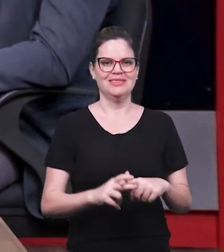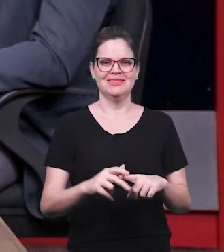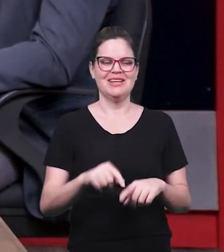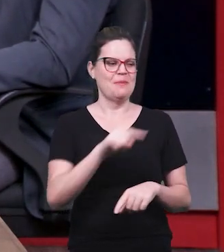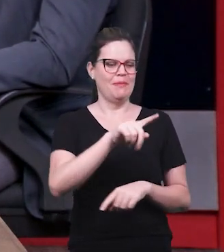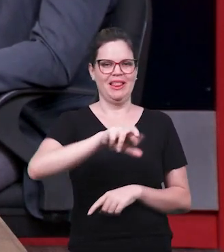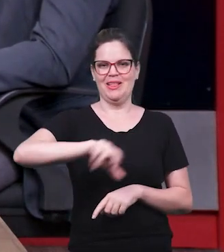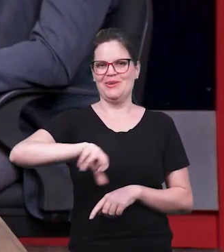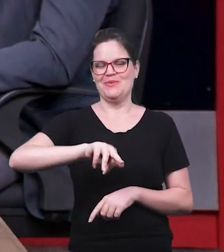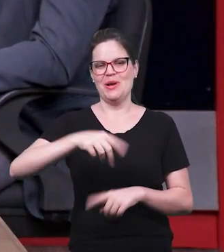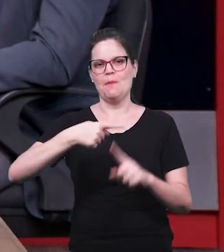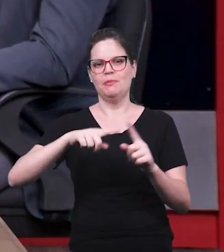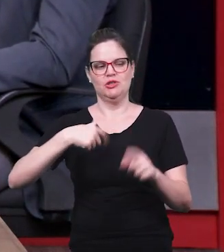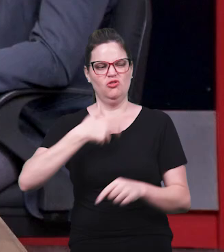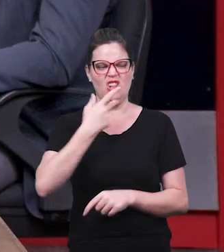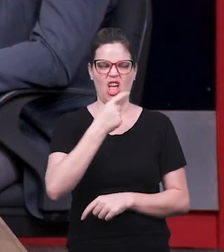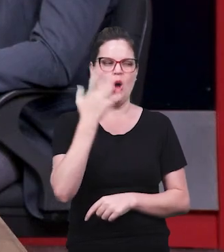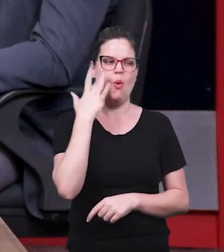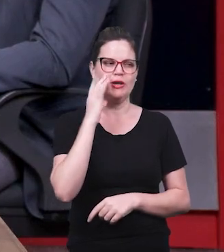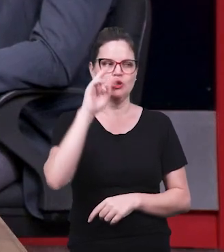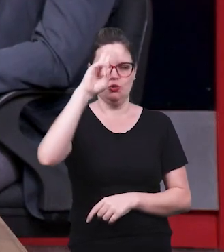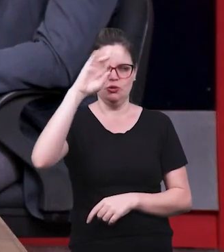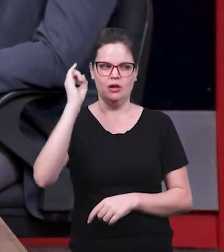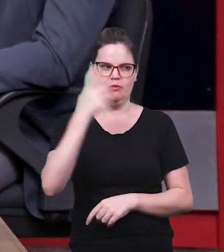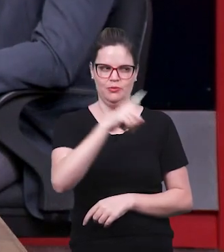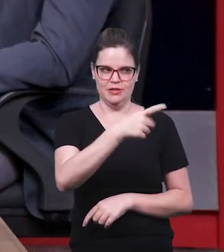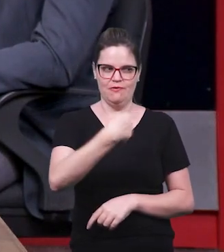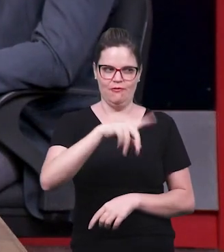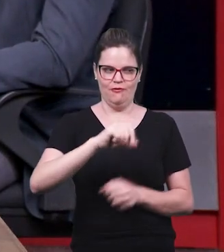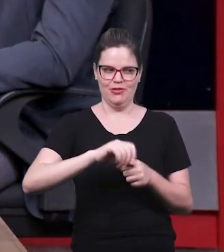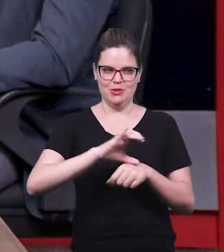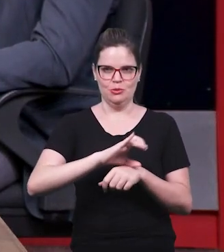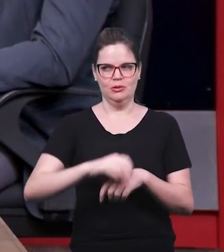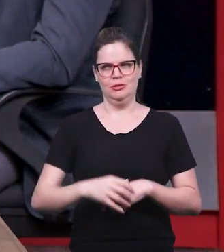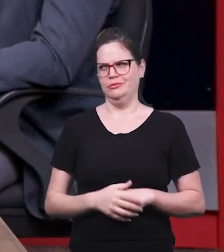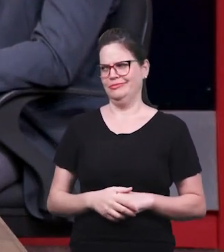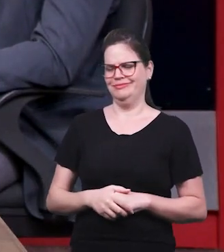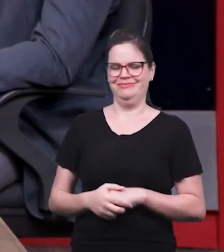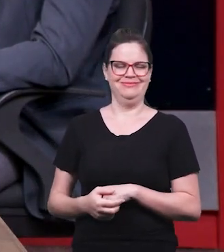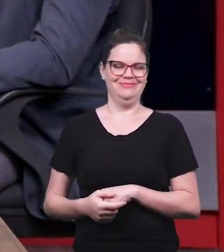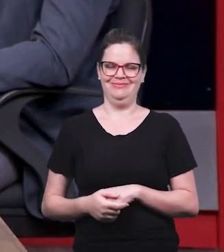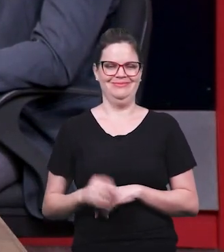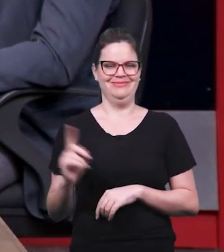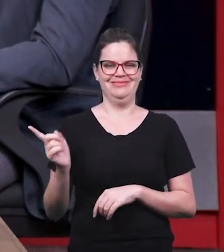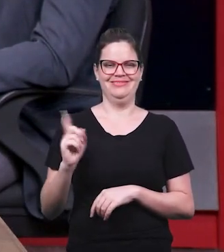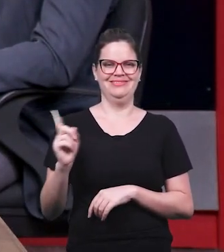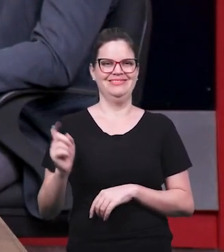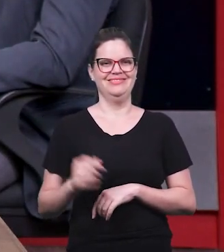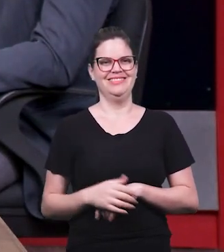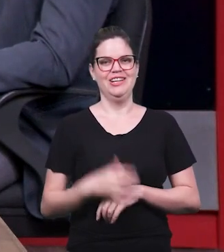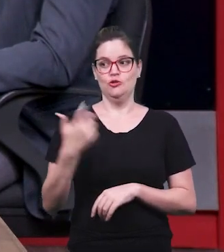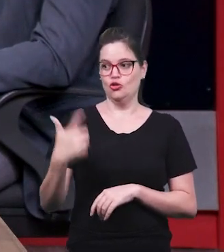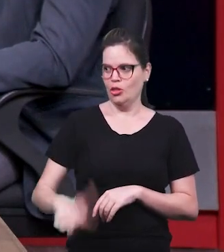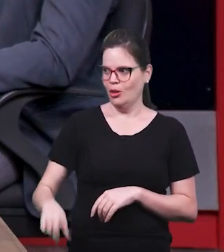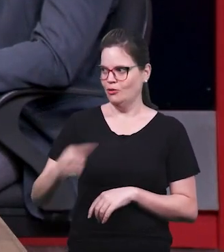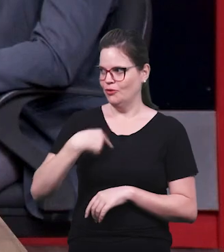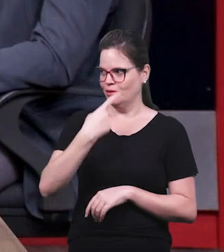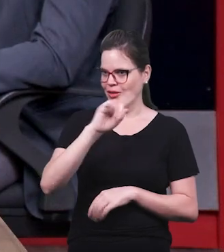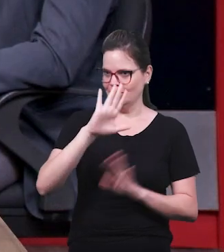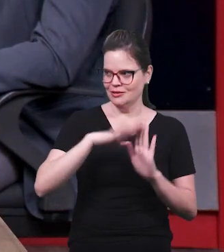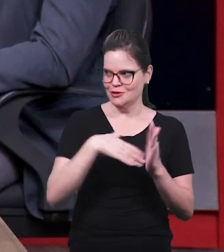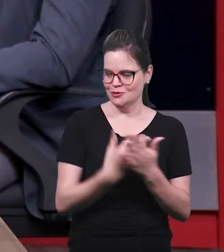sinal da parte do Senhor para ele poder fazer esse curso. Tá querendo me botar ainda no cálculo de novo?